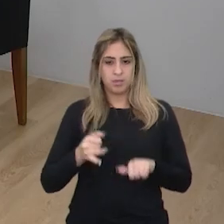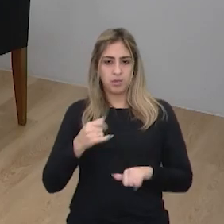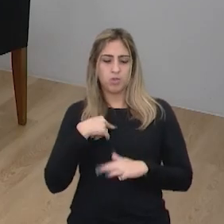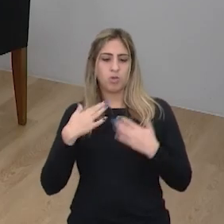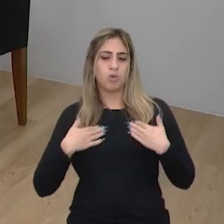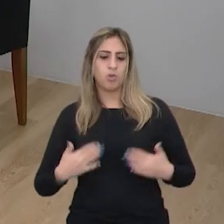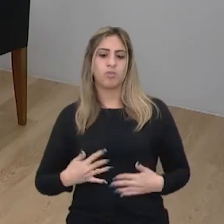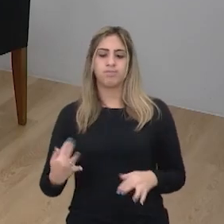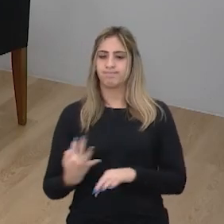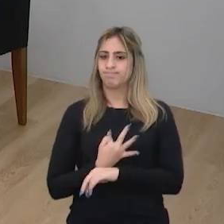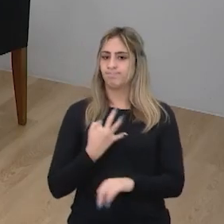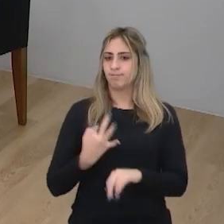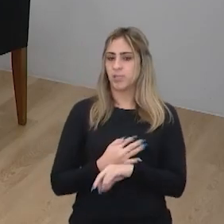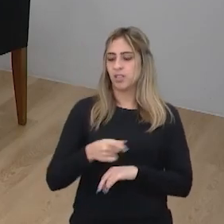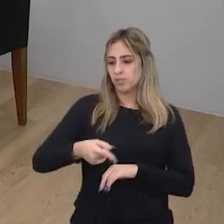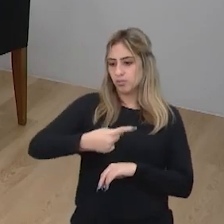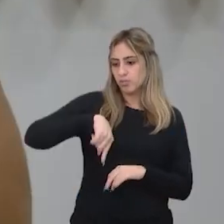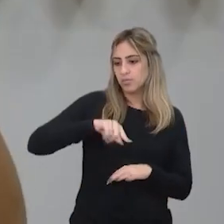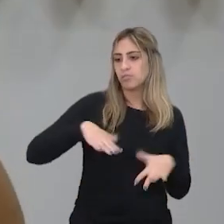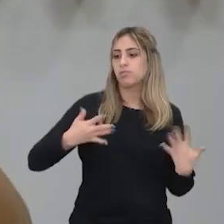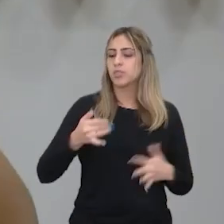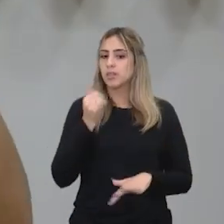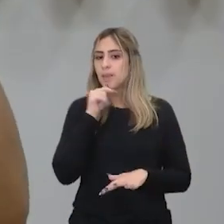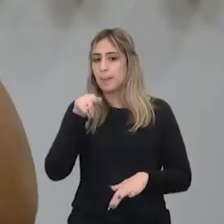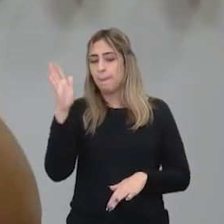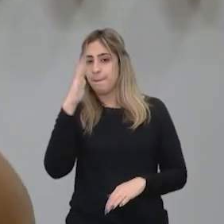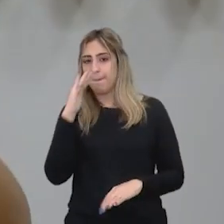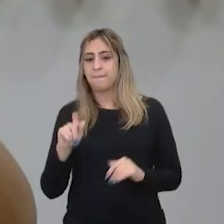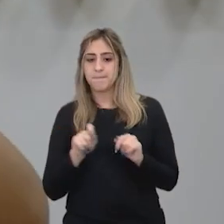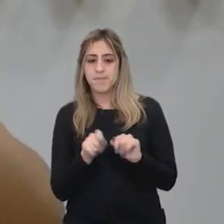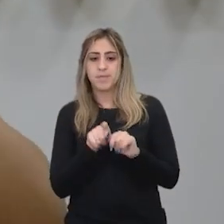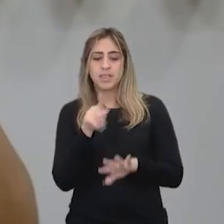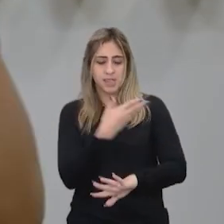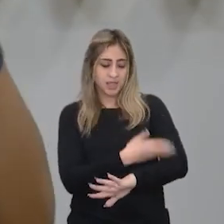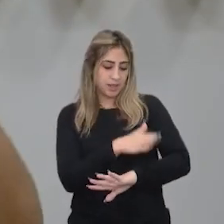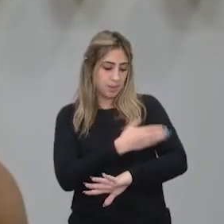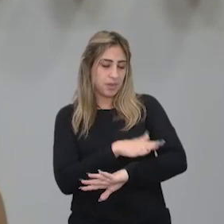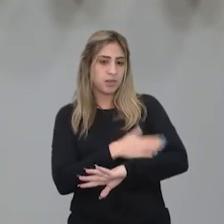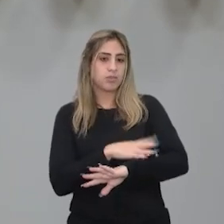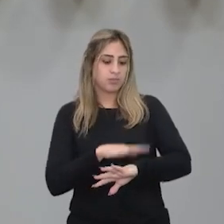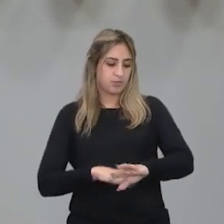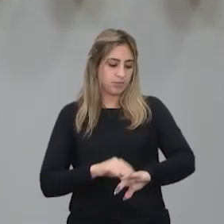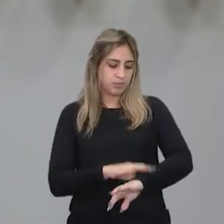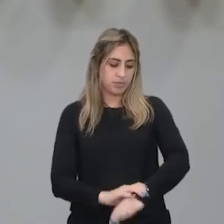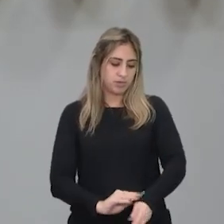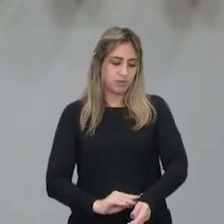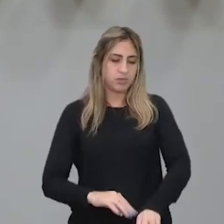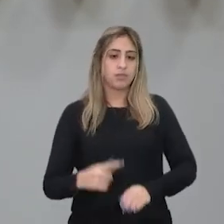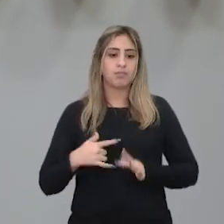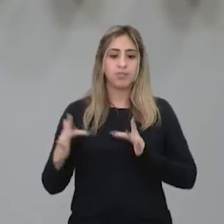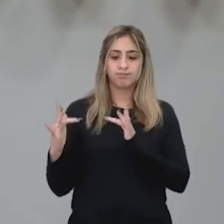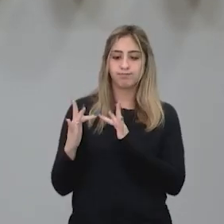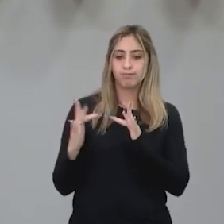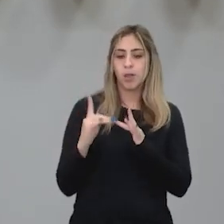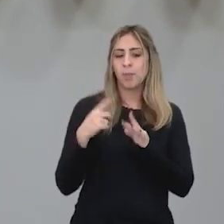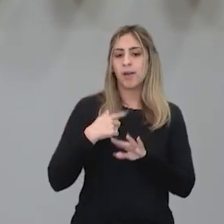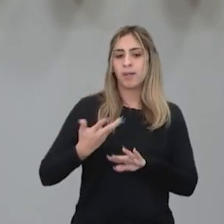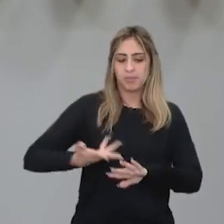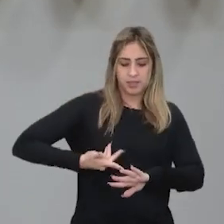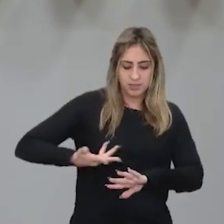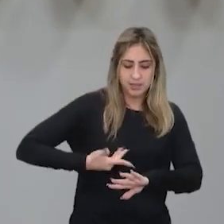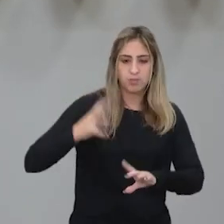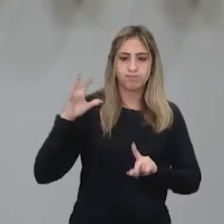condição atual, onde você, por exemplo, aqui no Brasil, fazendo esses treinamentos, está condicionado a uma pressão, a